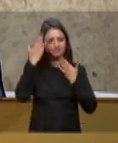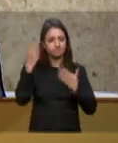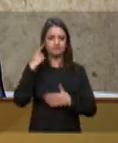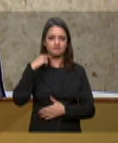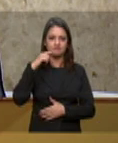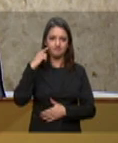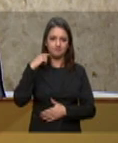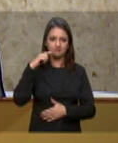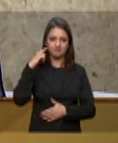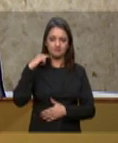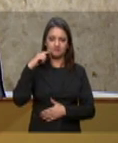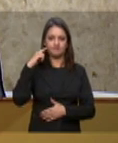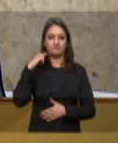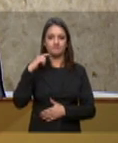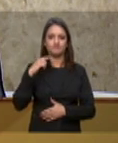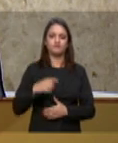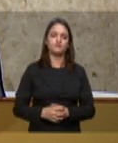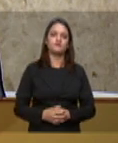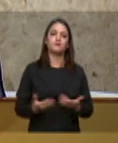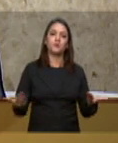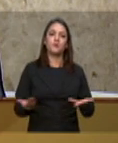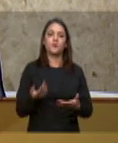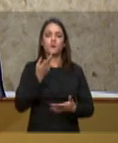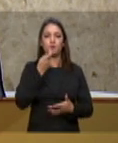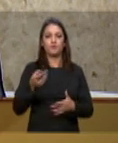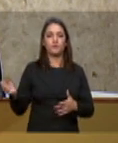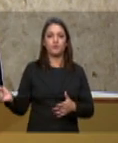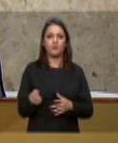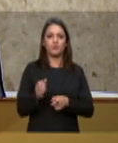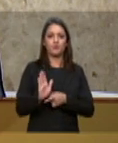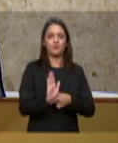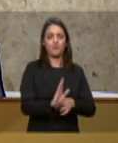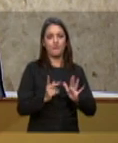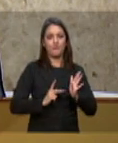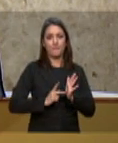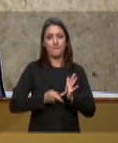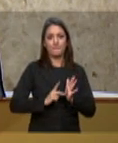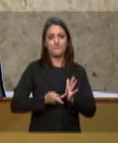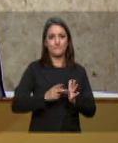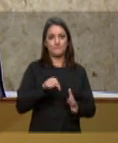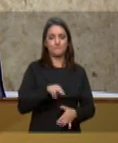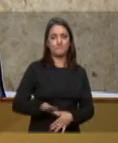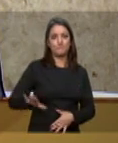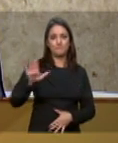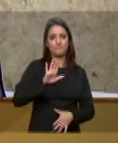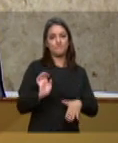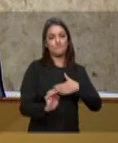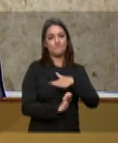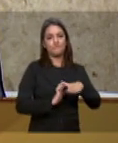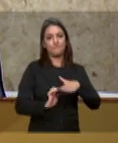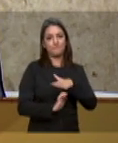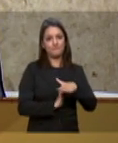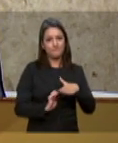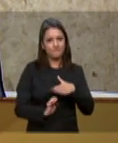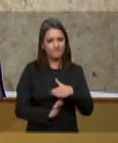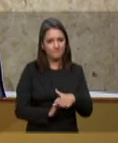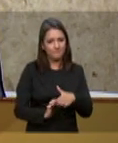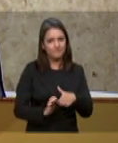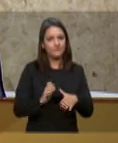Nina da Conceição. E agora falará, pelo Amicus Curiae, Sindicato Nacional das Empresas Distribuidoras